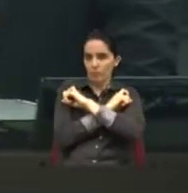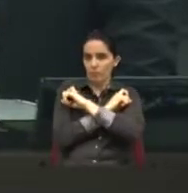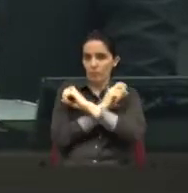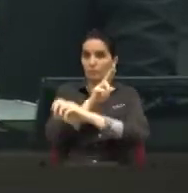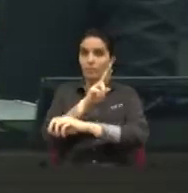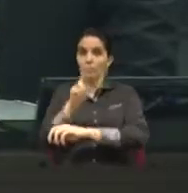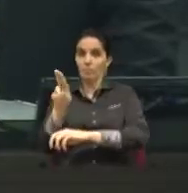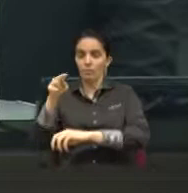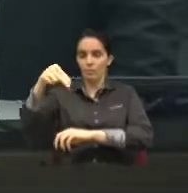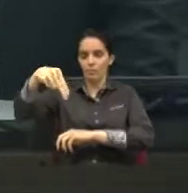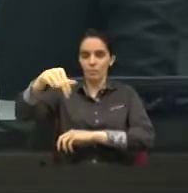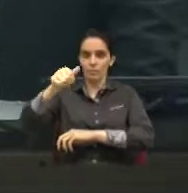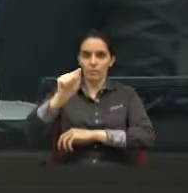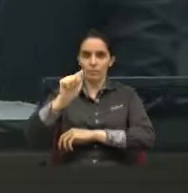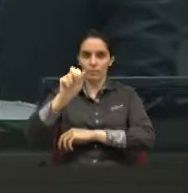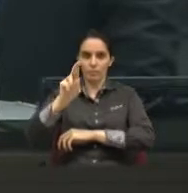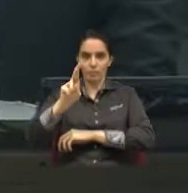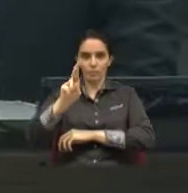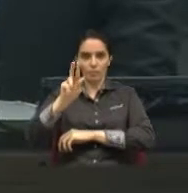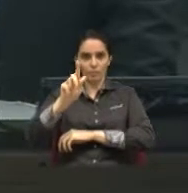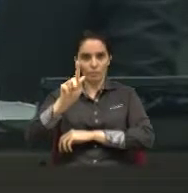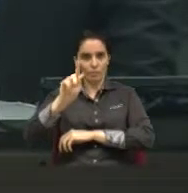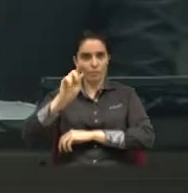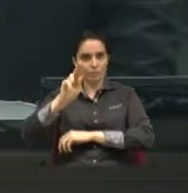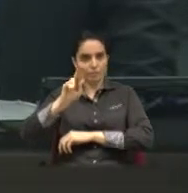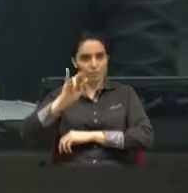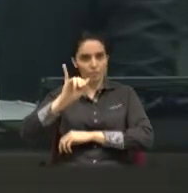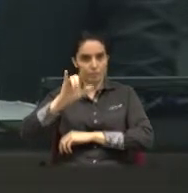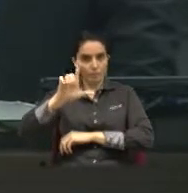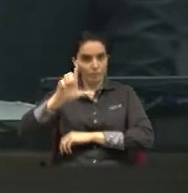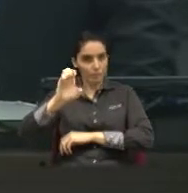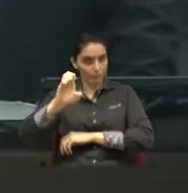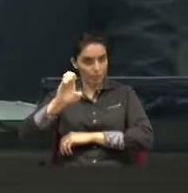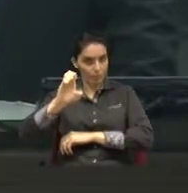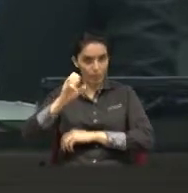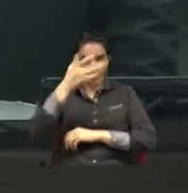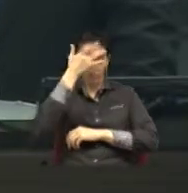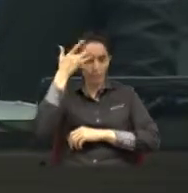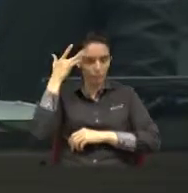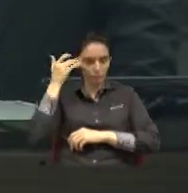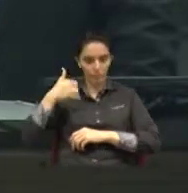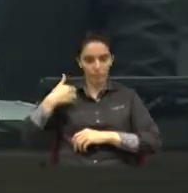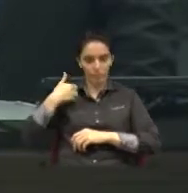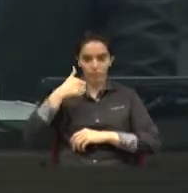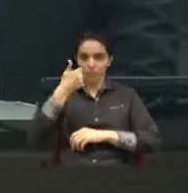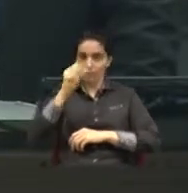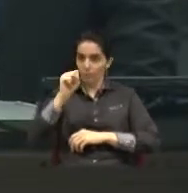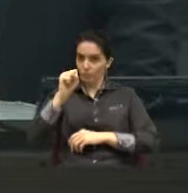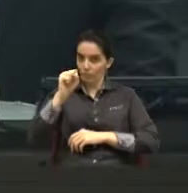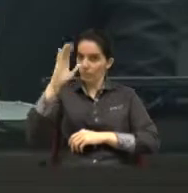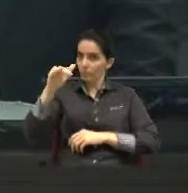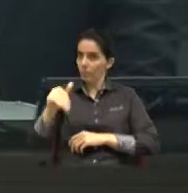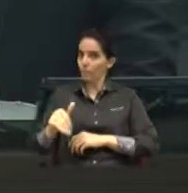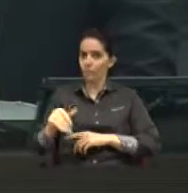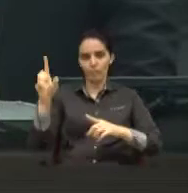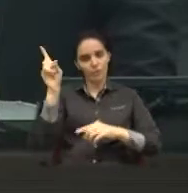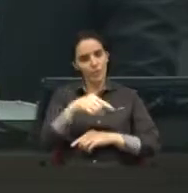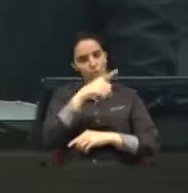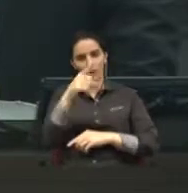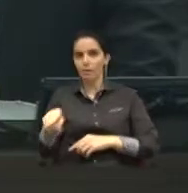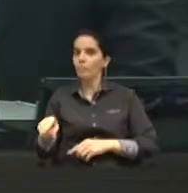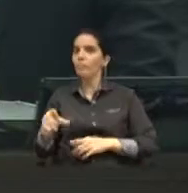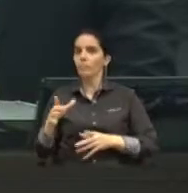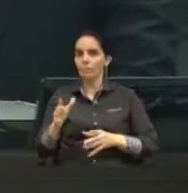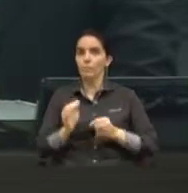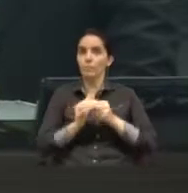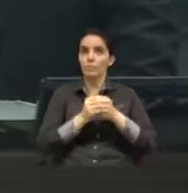narguilé, a menores de 18 anos. E ele vem garantir a saúde dos menores, pois a utilização